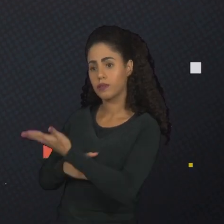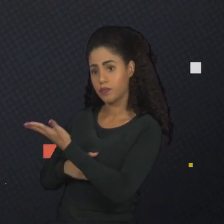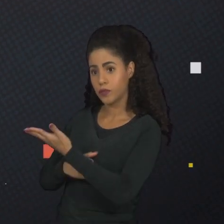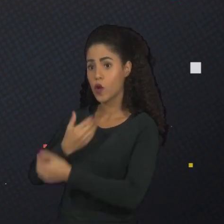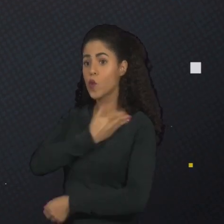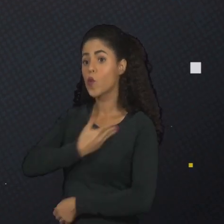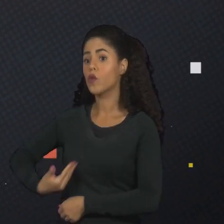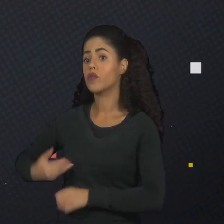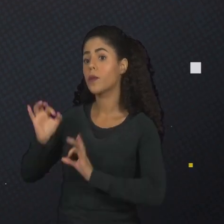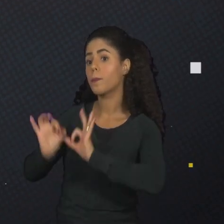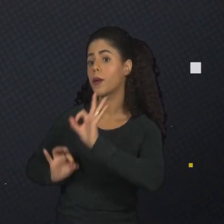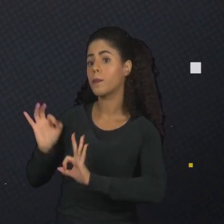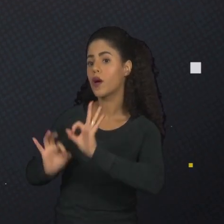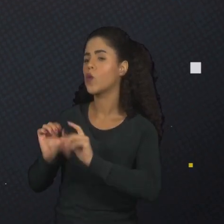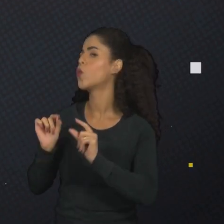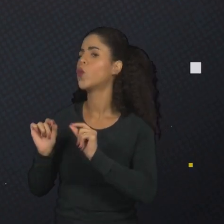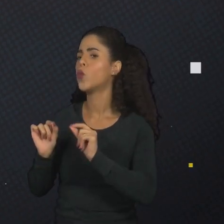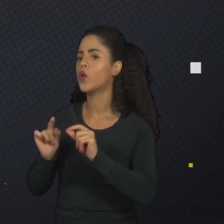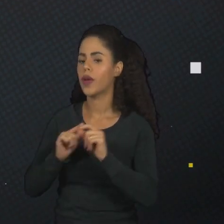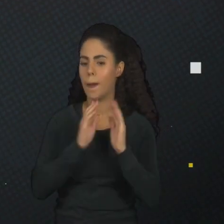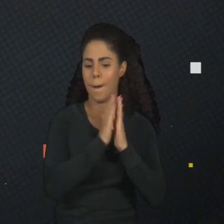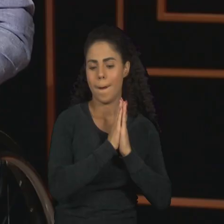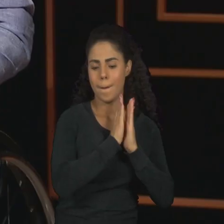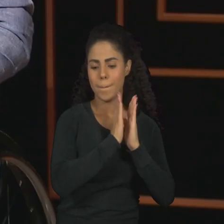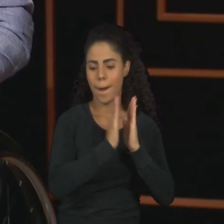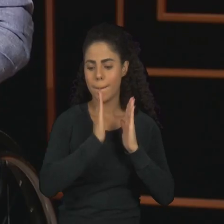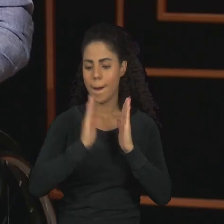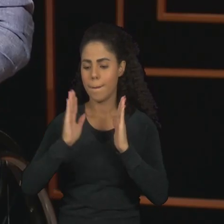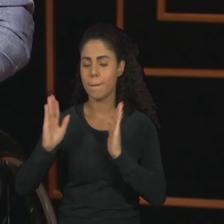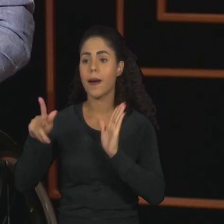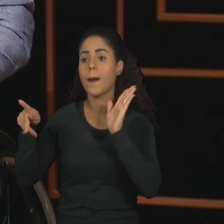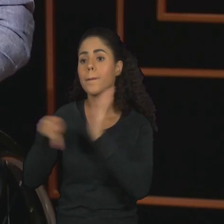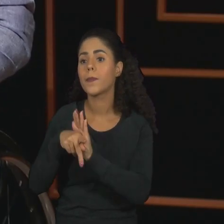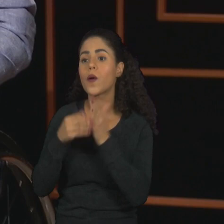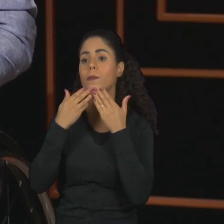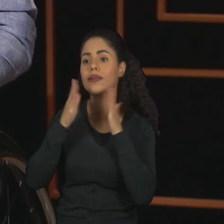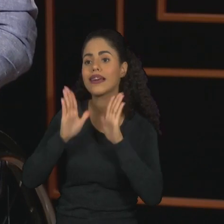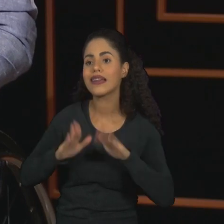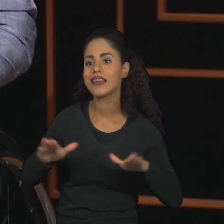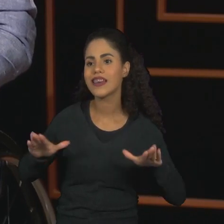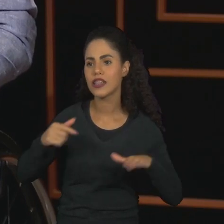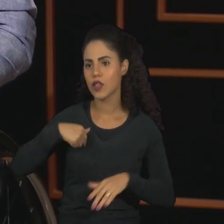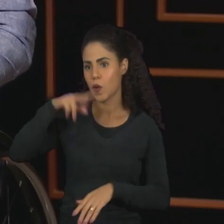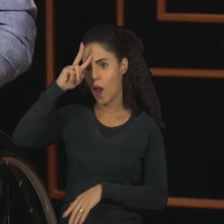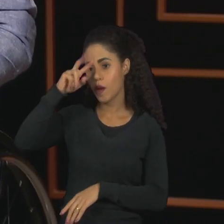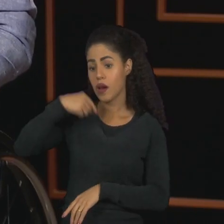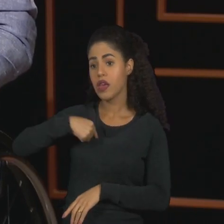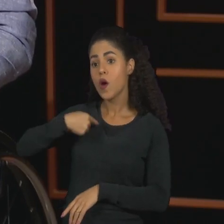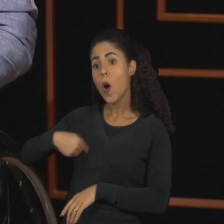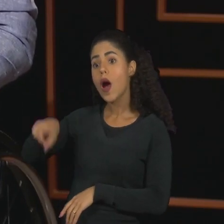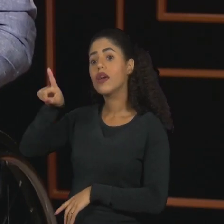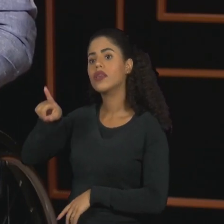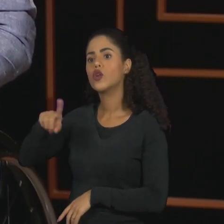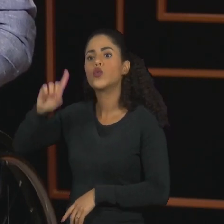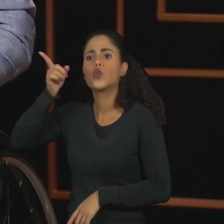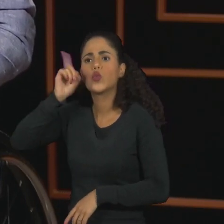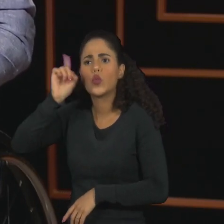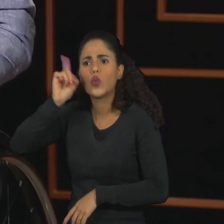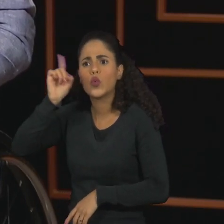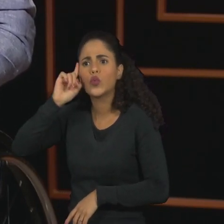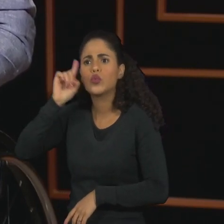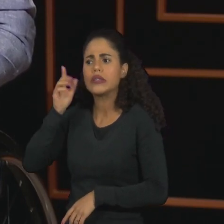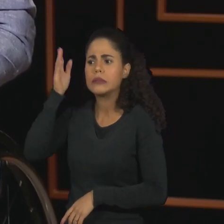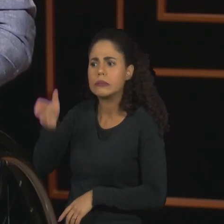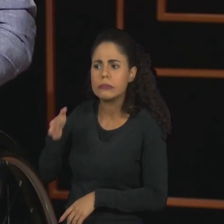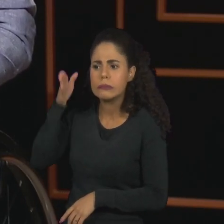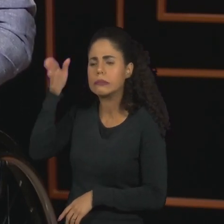um plano de fazer as bibliotecas infantis. E eu ia praticamente todo dia na